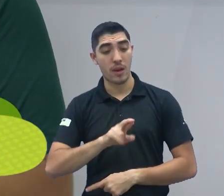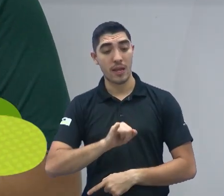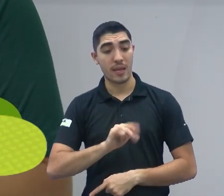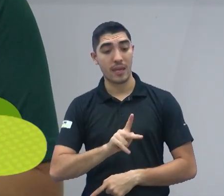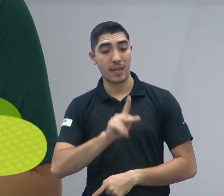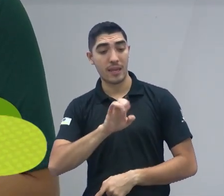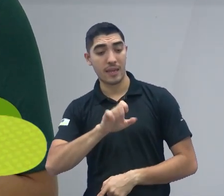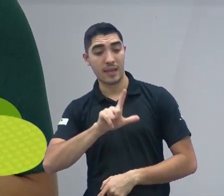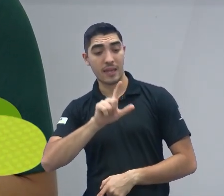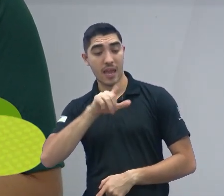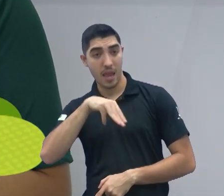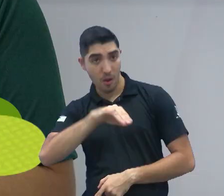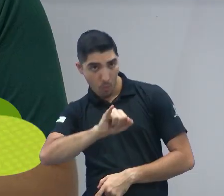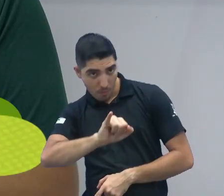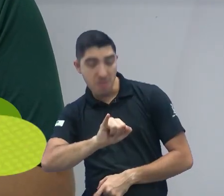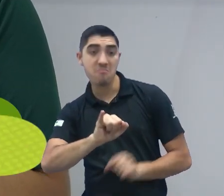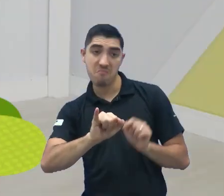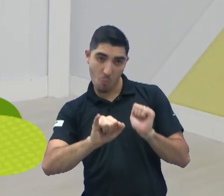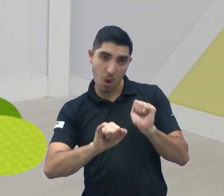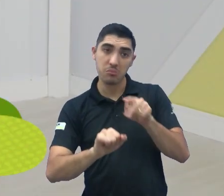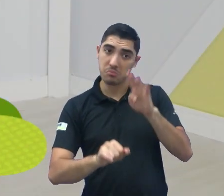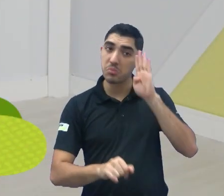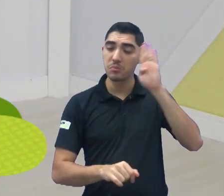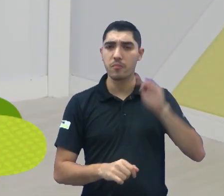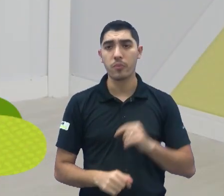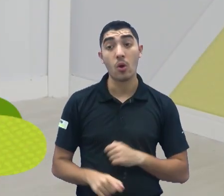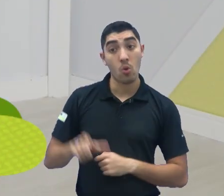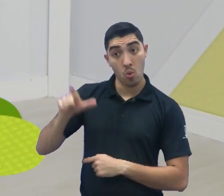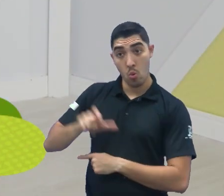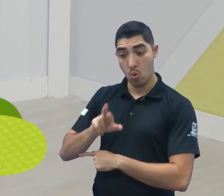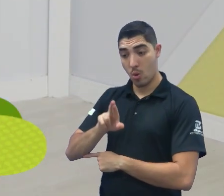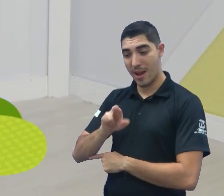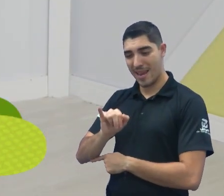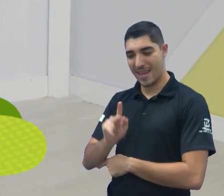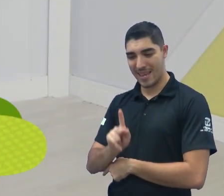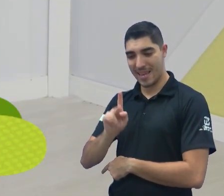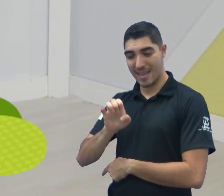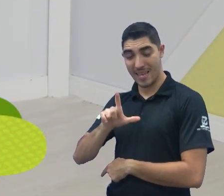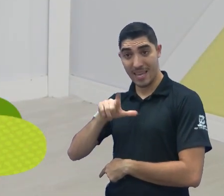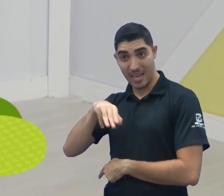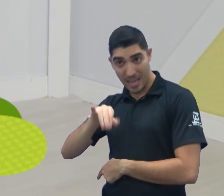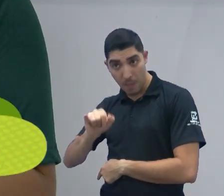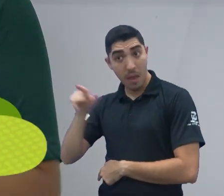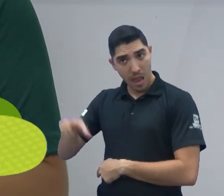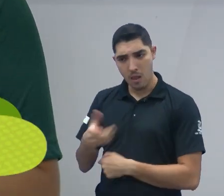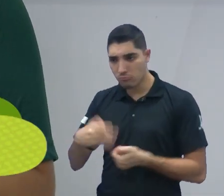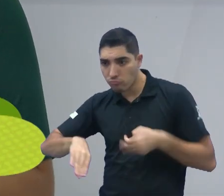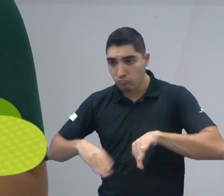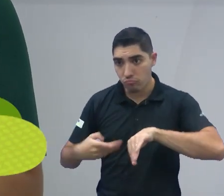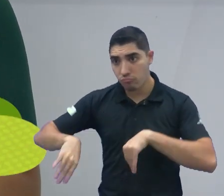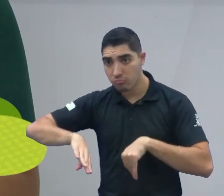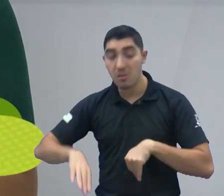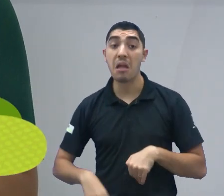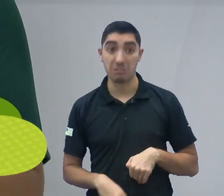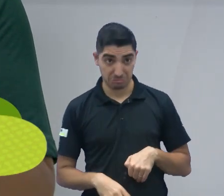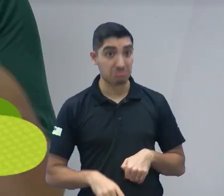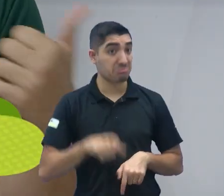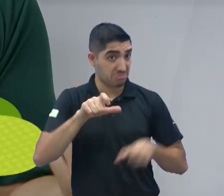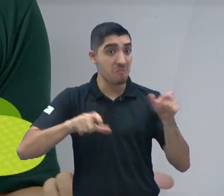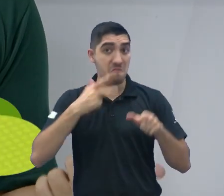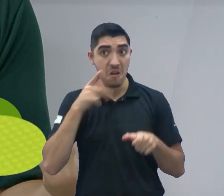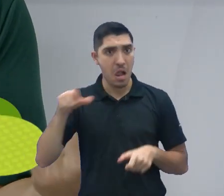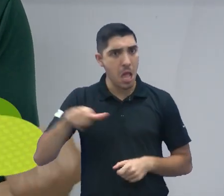deve ser titular desse ataque do São José também. O Riquelme, que comentaram lá que ele é um jogador rabisqueiro do São José? Esse é o comentário. Pela direita, Riquelme,